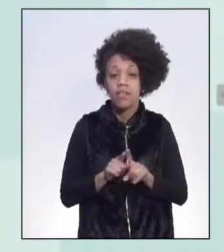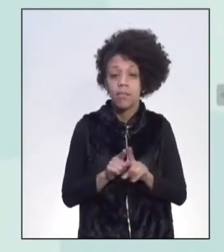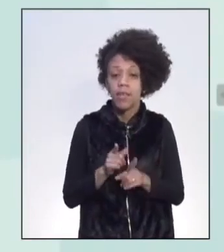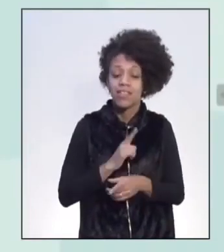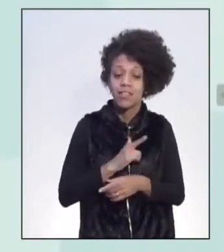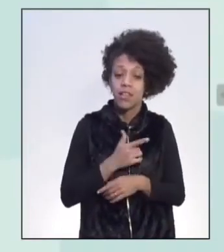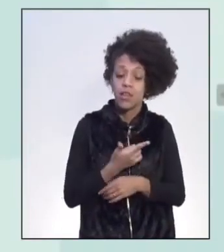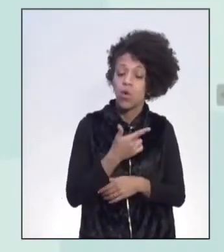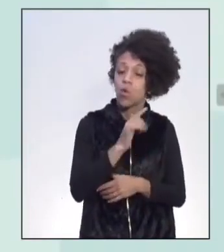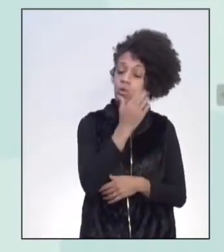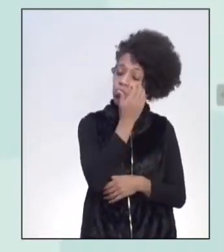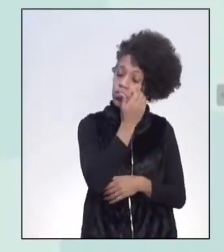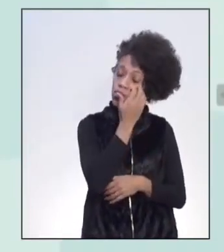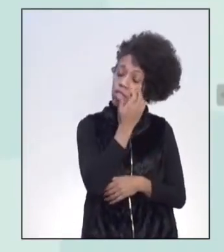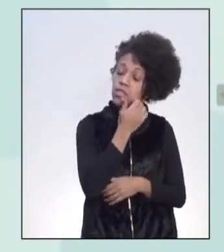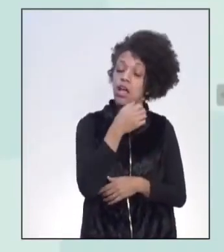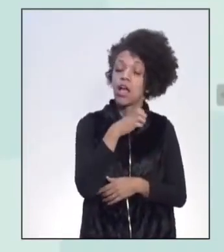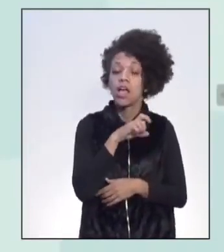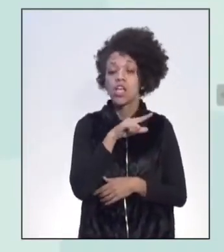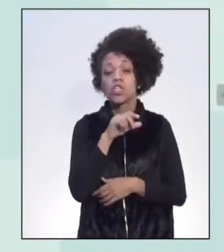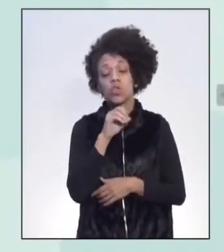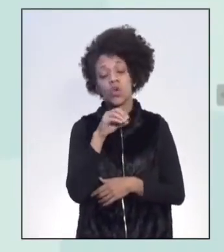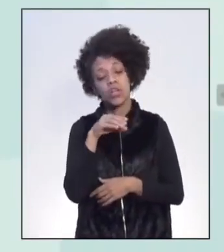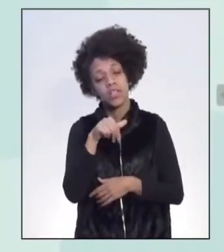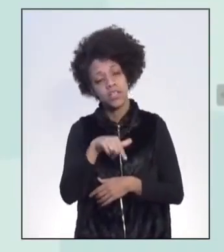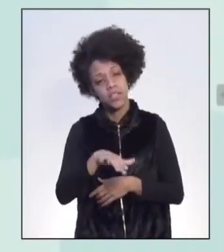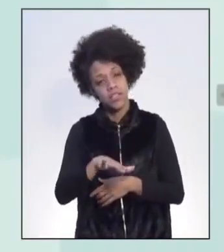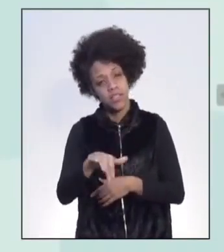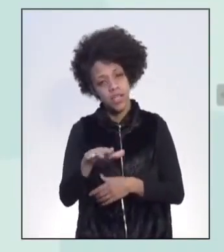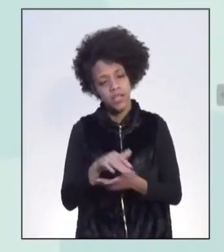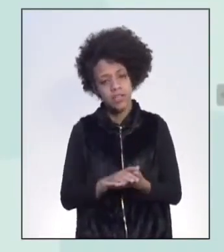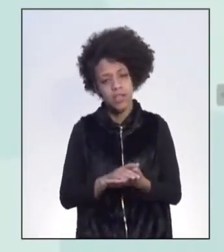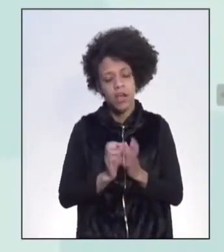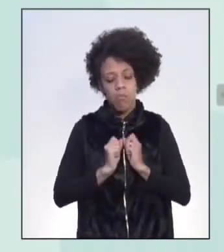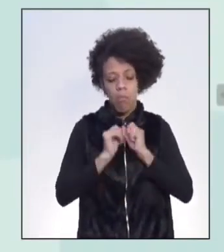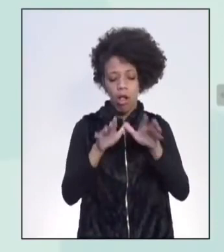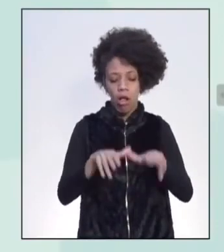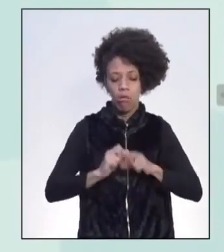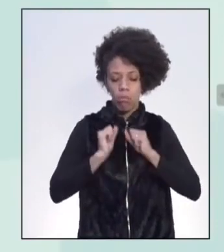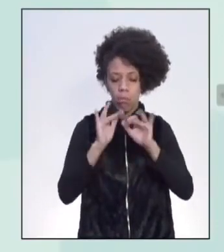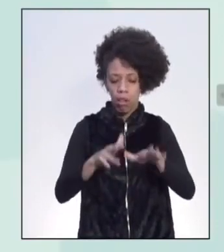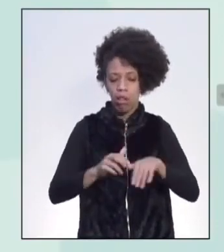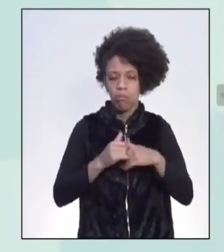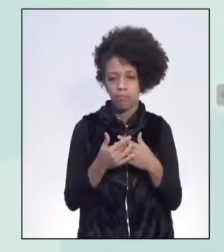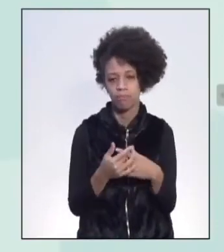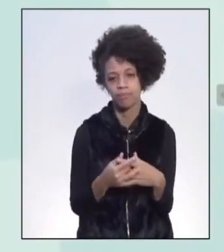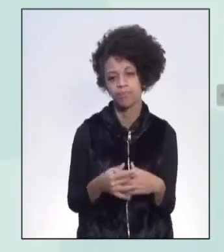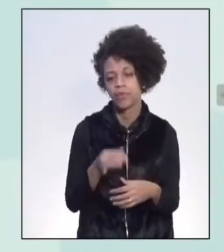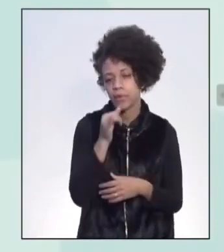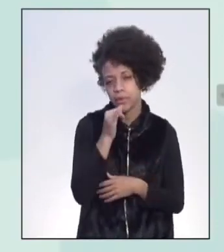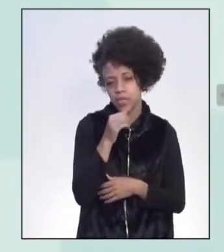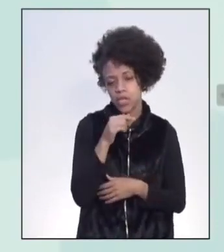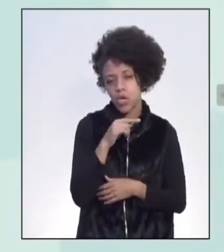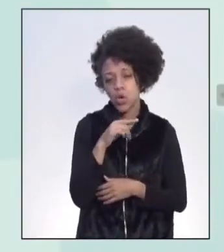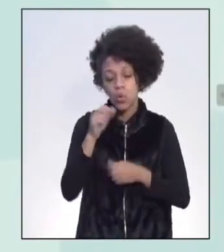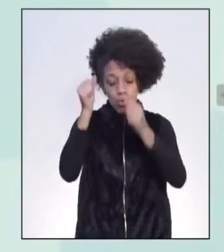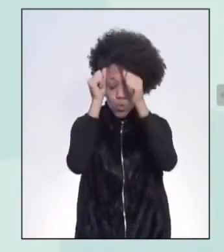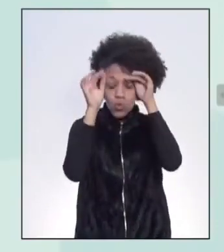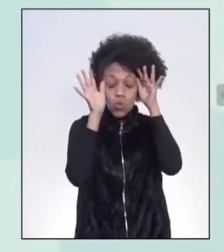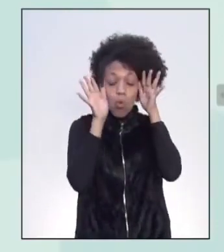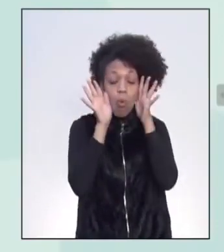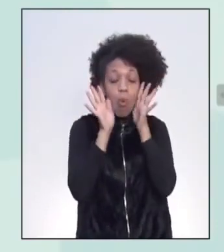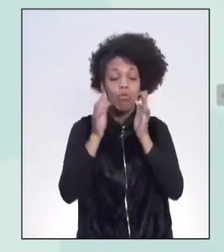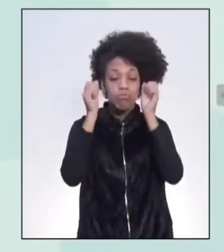são glândulas exócrinas? São glândulas que jogam coisas para fora do corpo. Por exemplo, a minha glândula sudorípara, que libera suor,